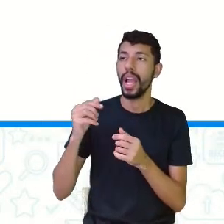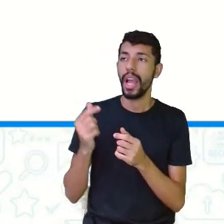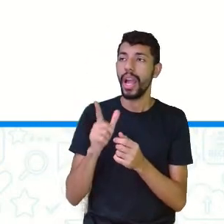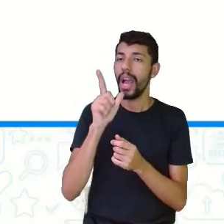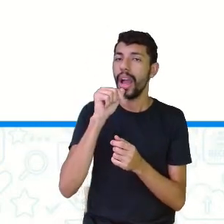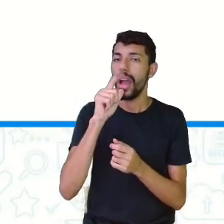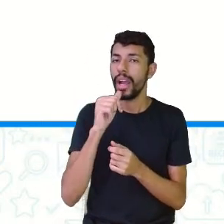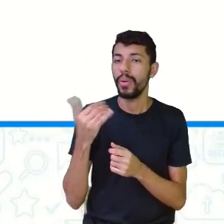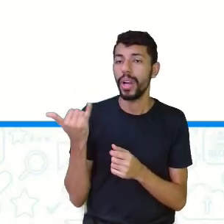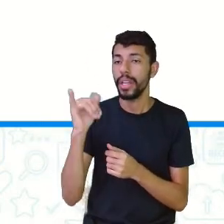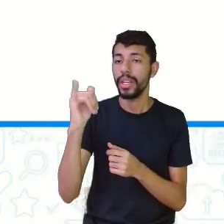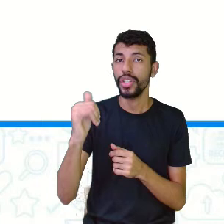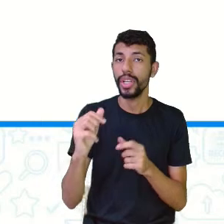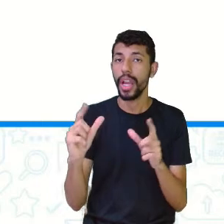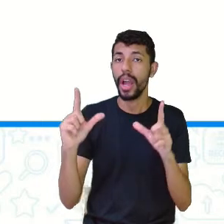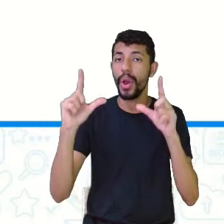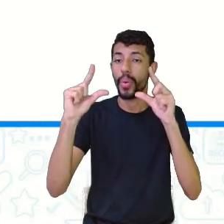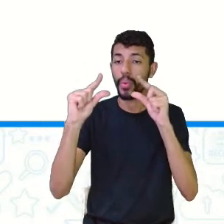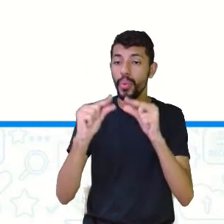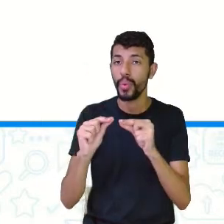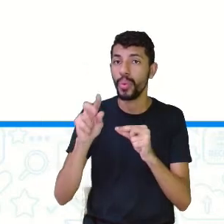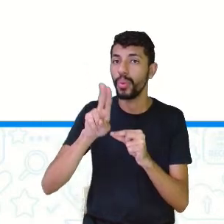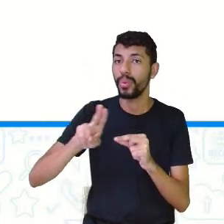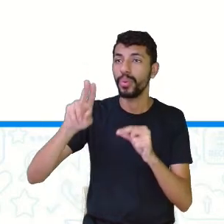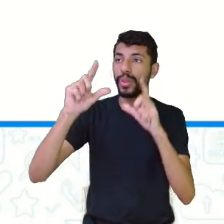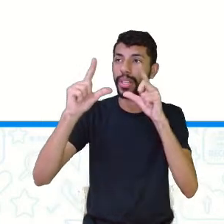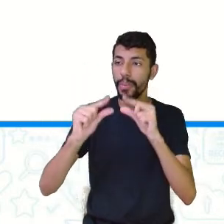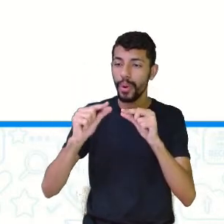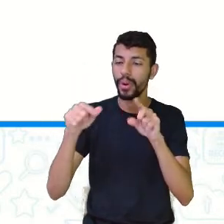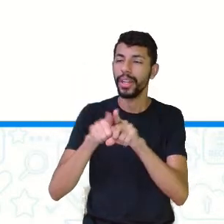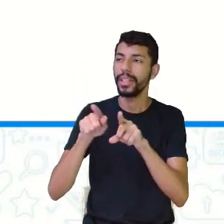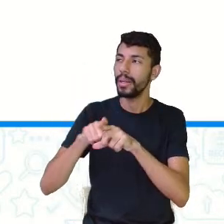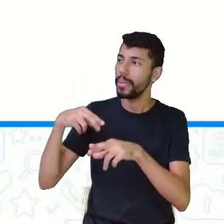água e energia, bem como a reciclagem